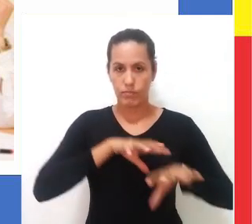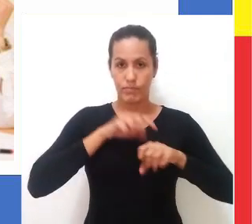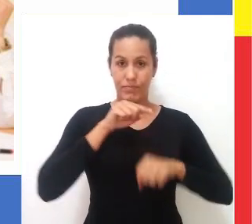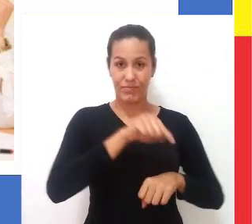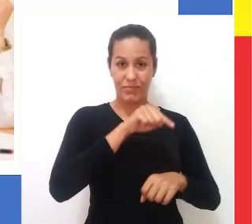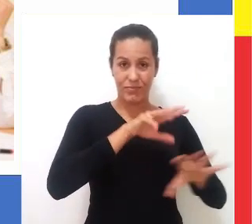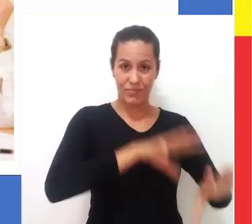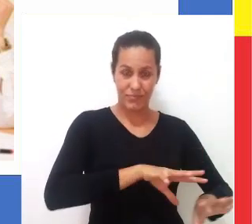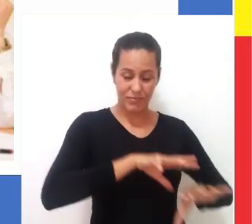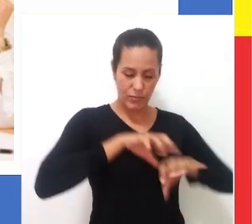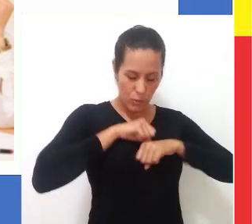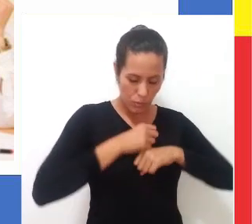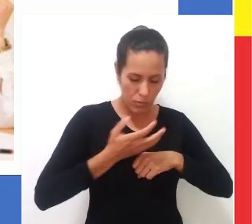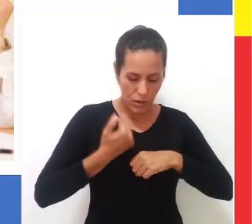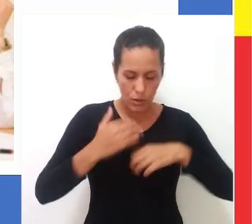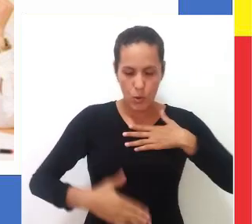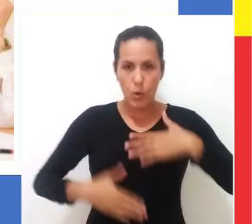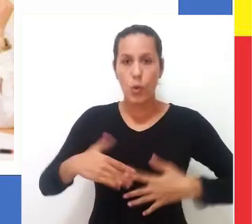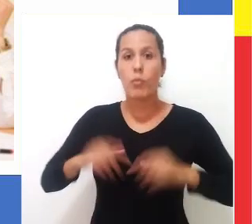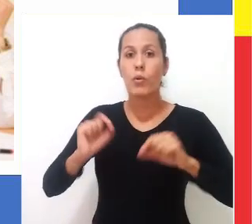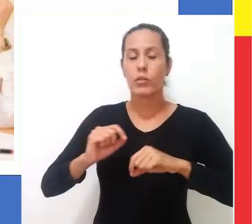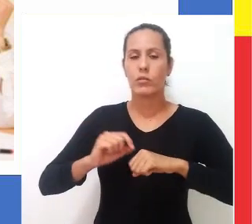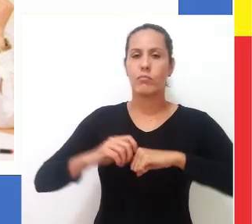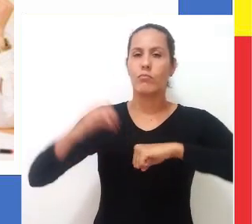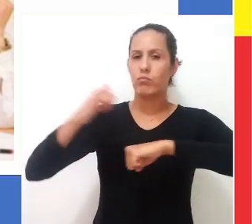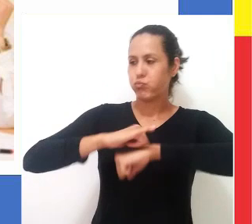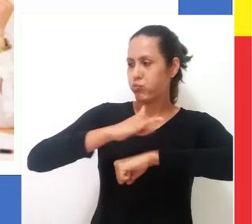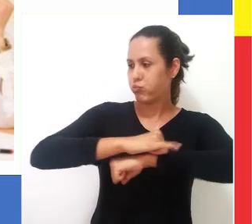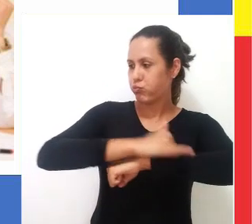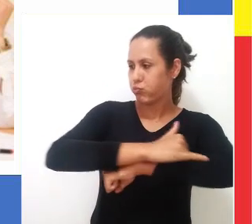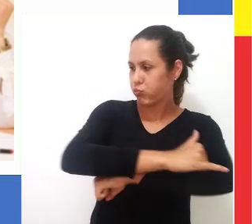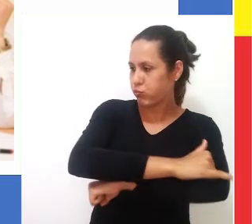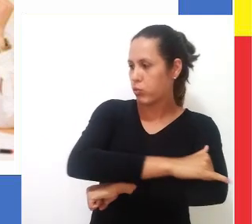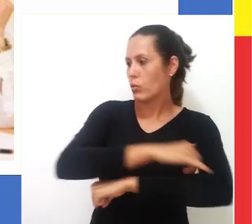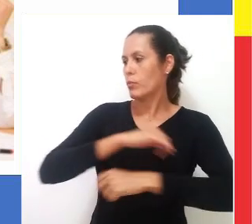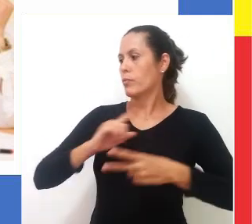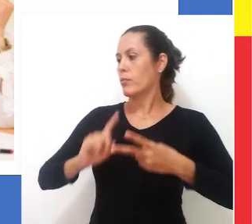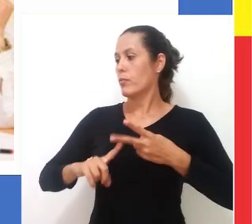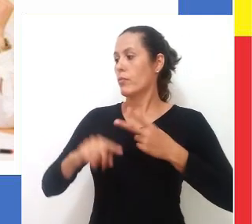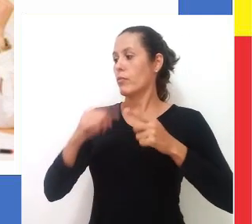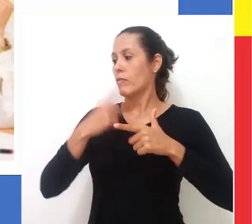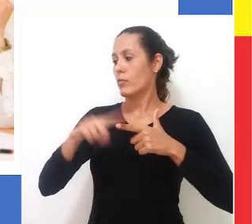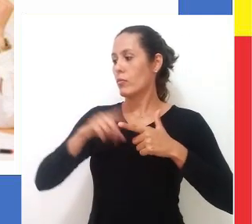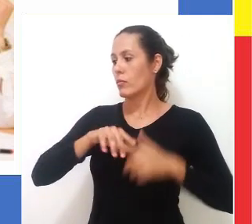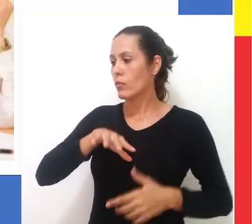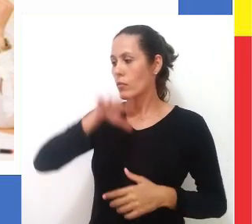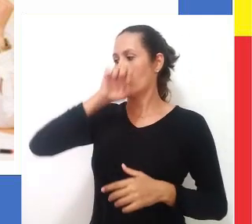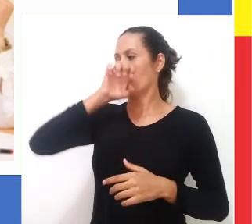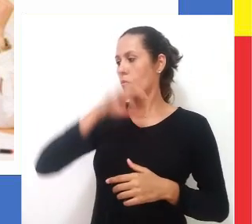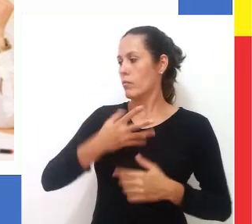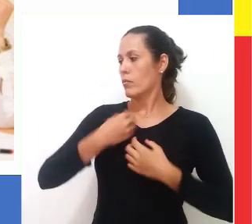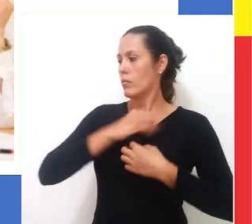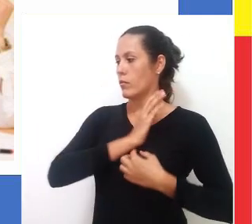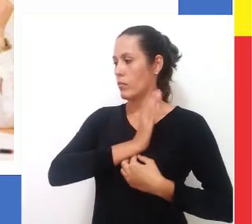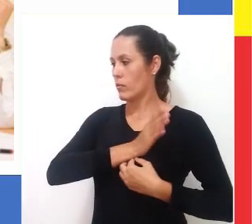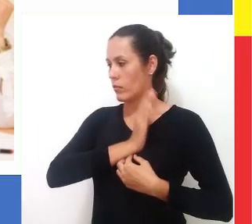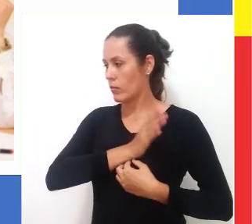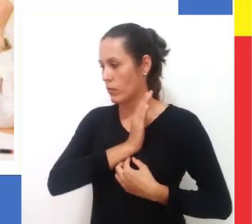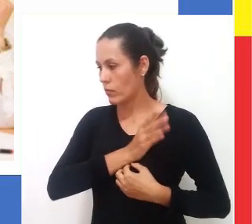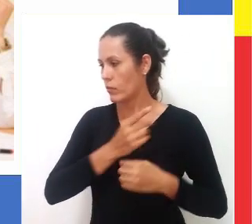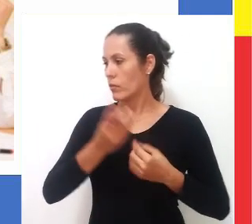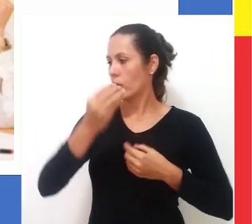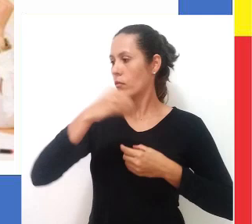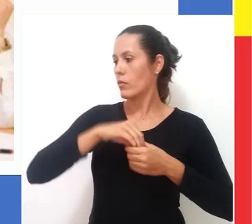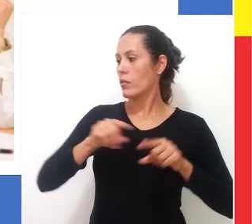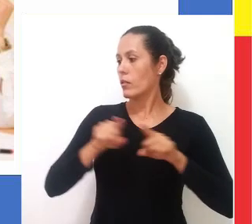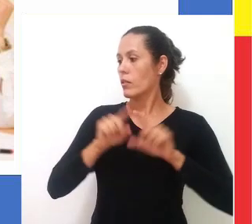Então, obesity, tooth decay, lack of energy, heart